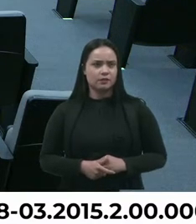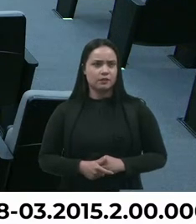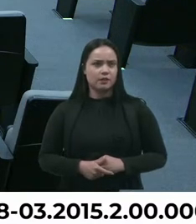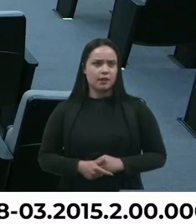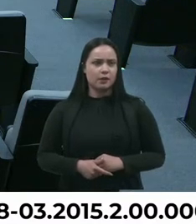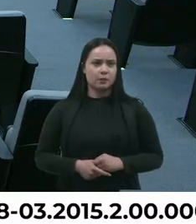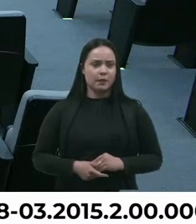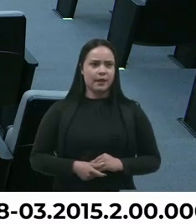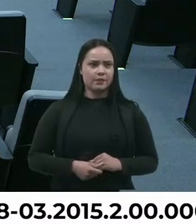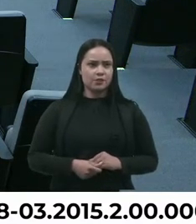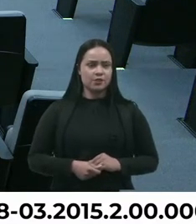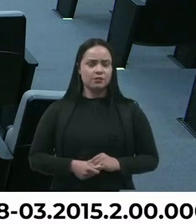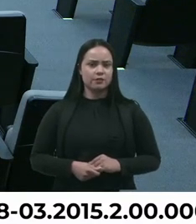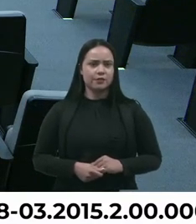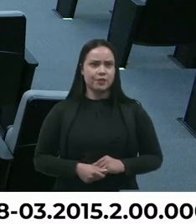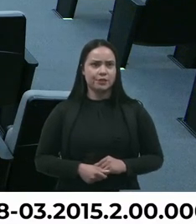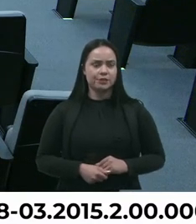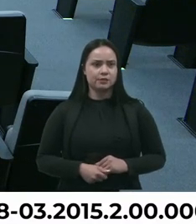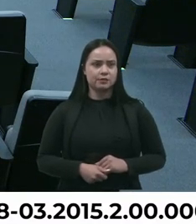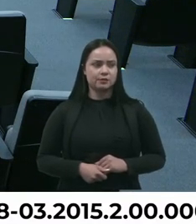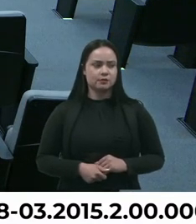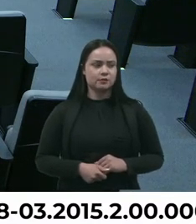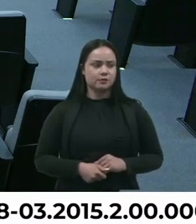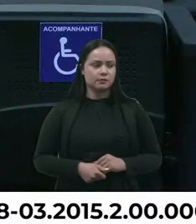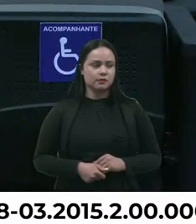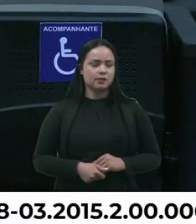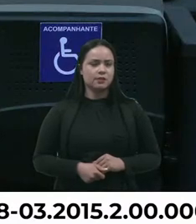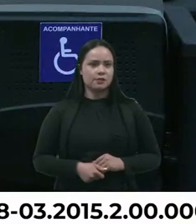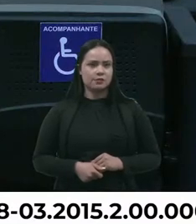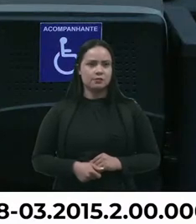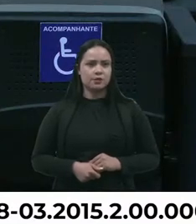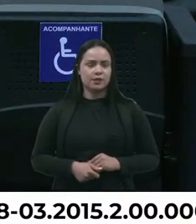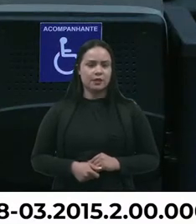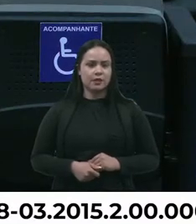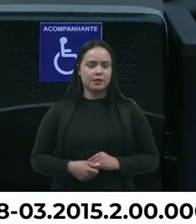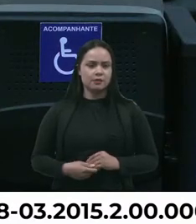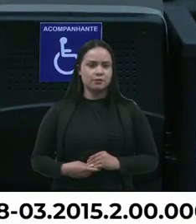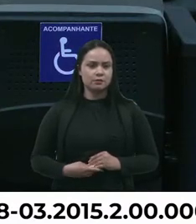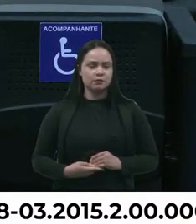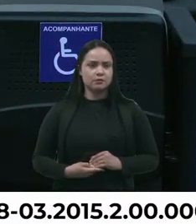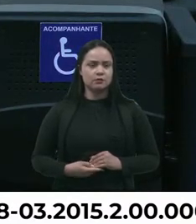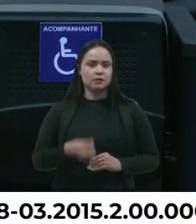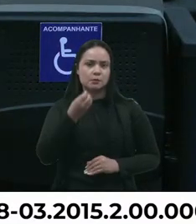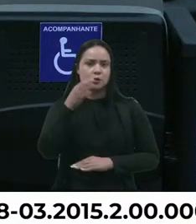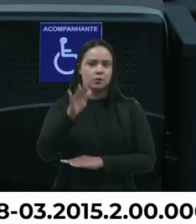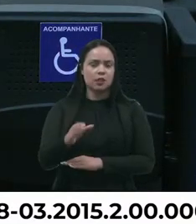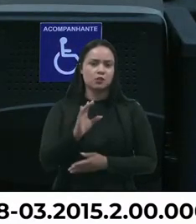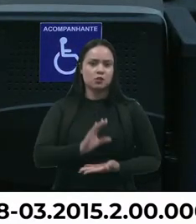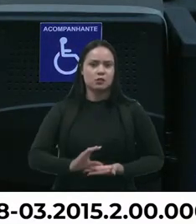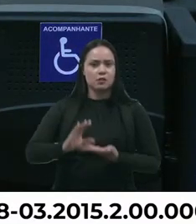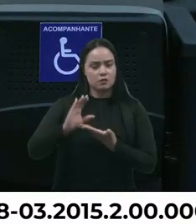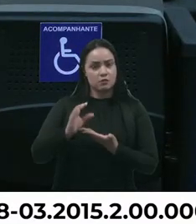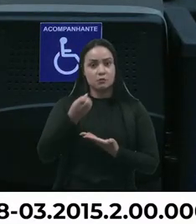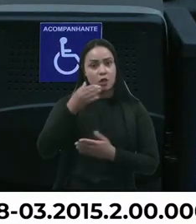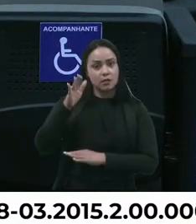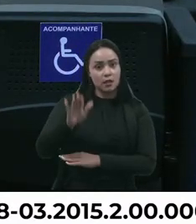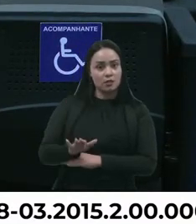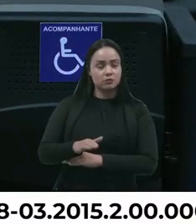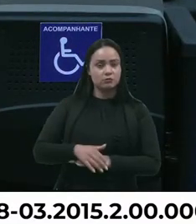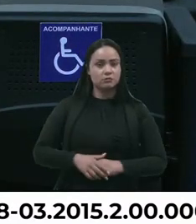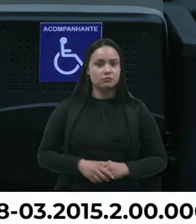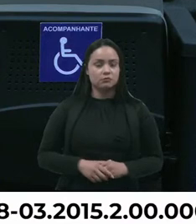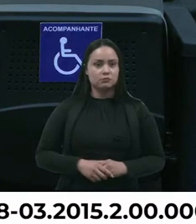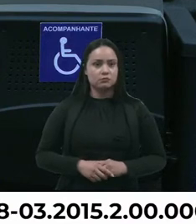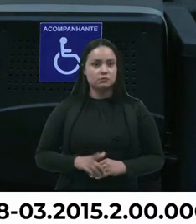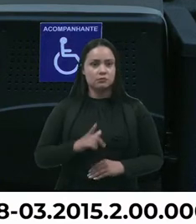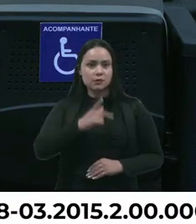palavra? Pois não. Boa tarde a todos os conselheiros. Boa tarde, o que eu